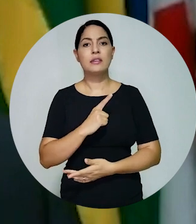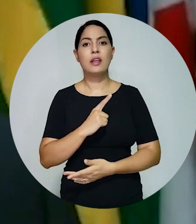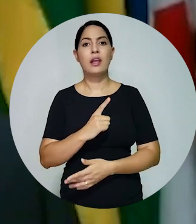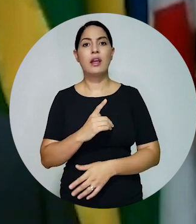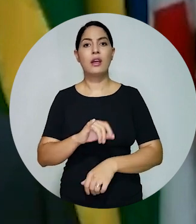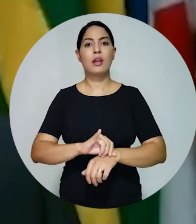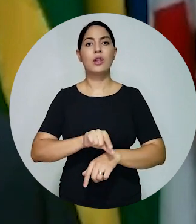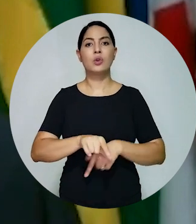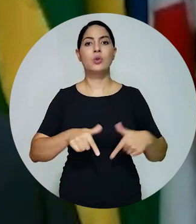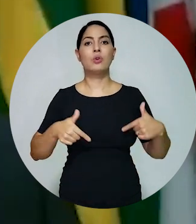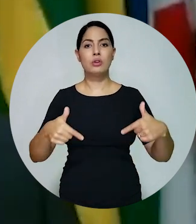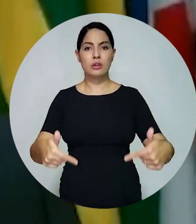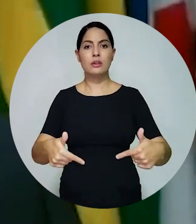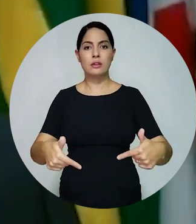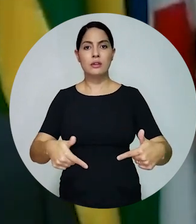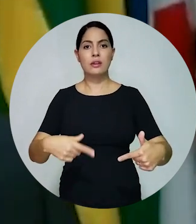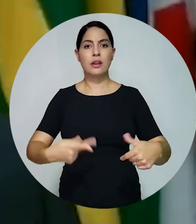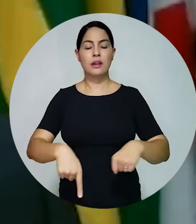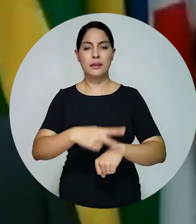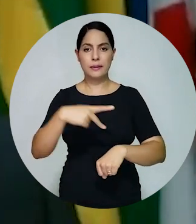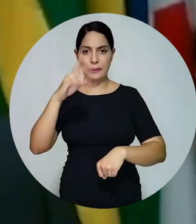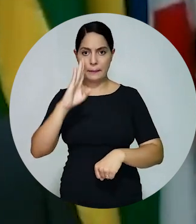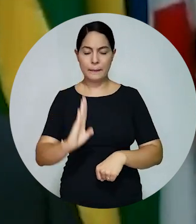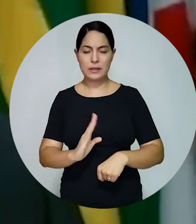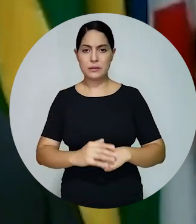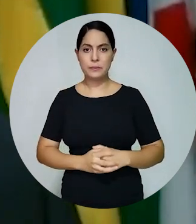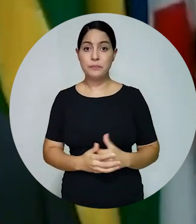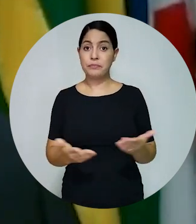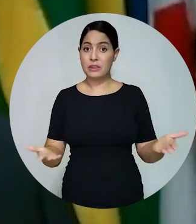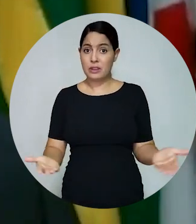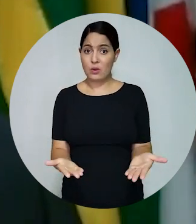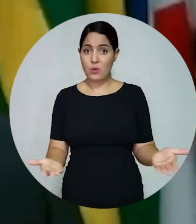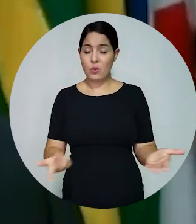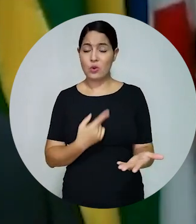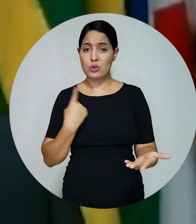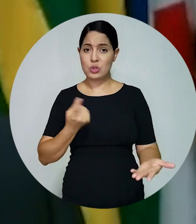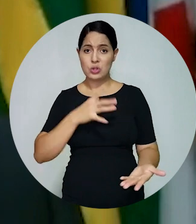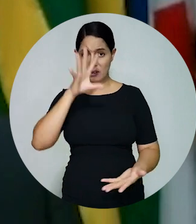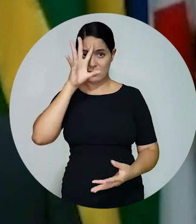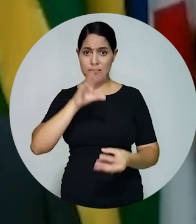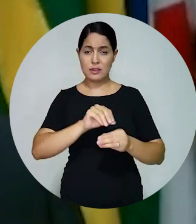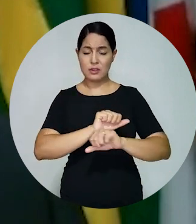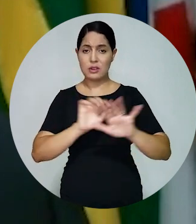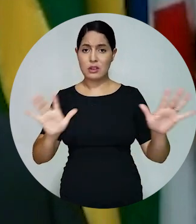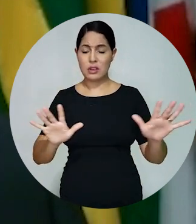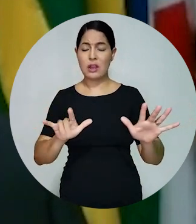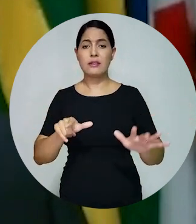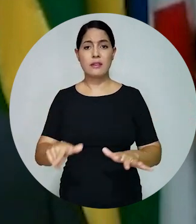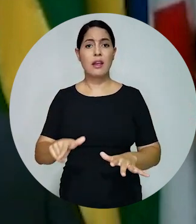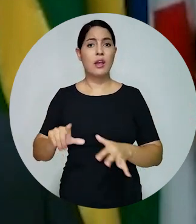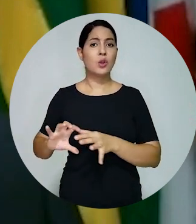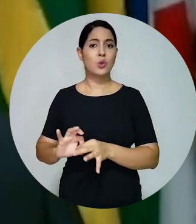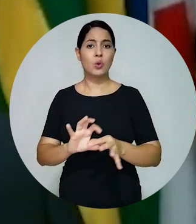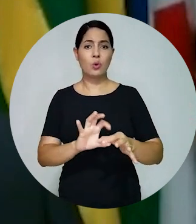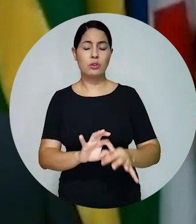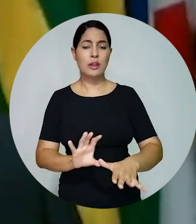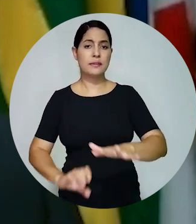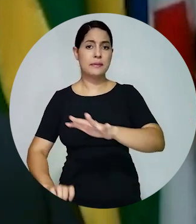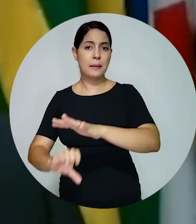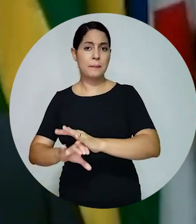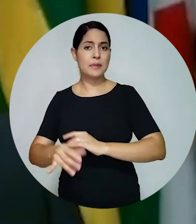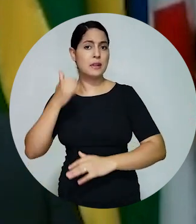por produzir, originar, por ser a fonte da litigância predatória no país. Uma decisão